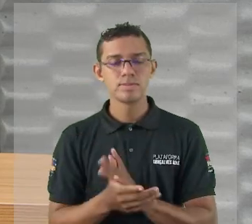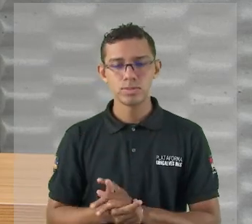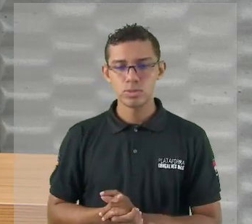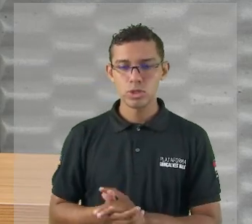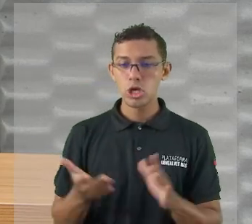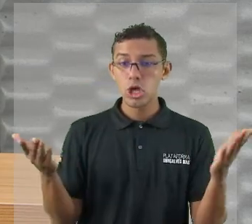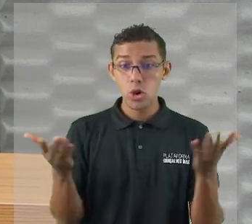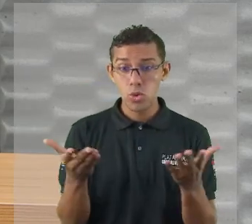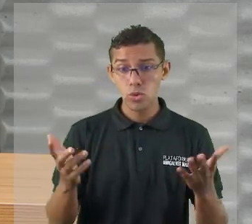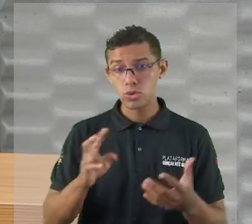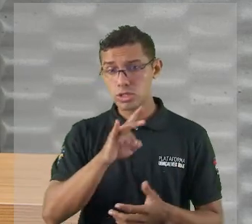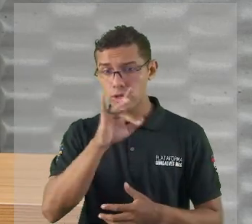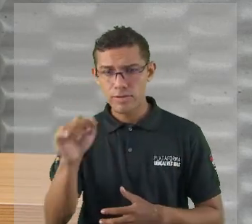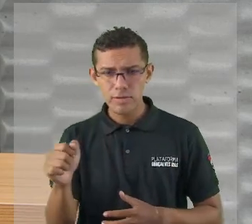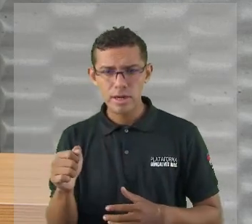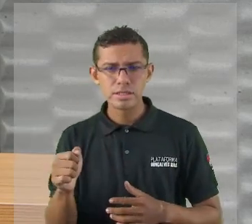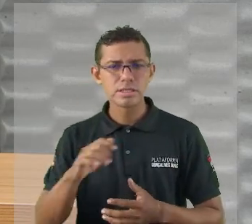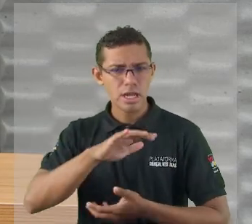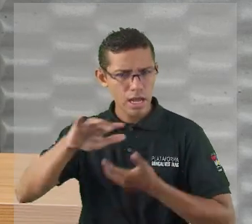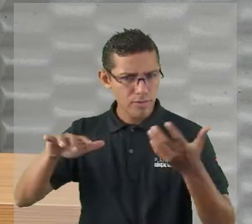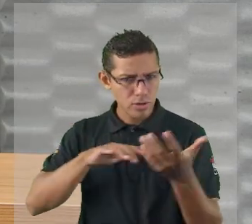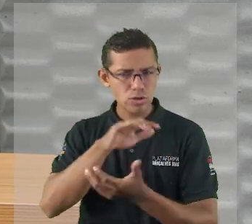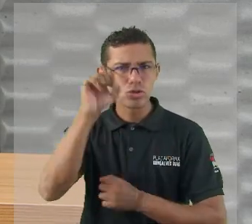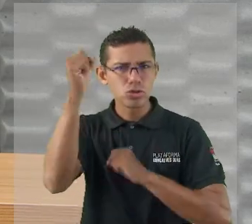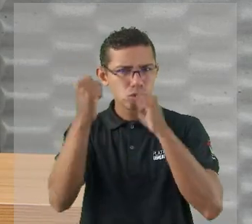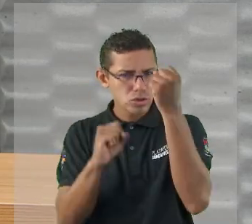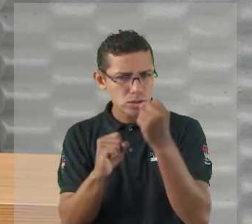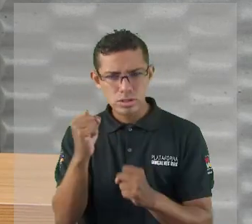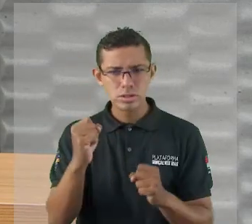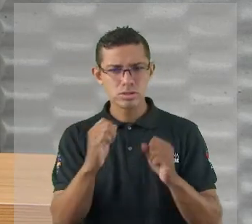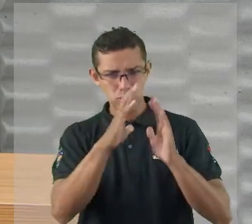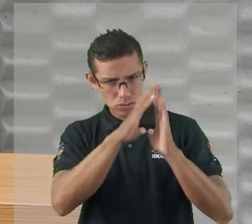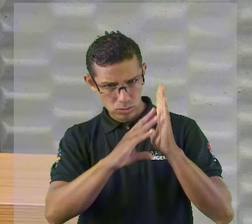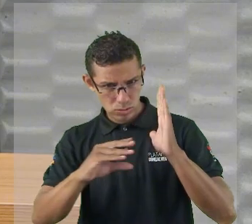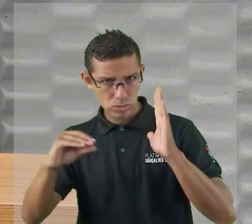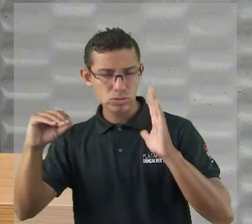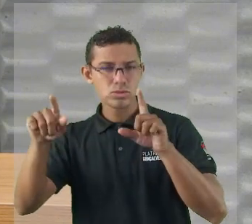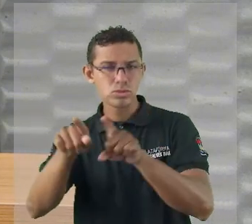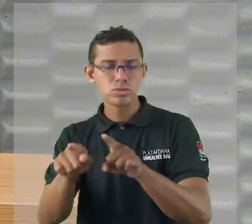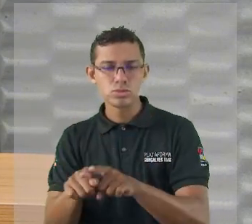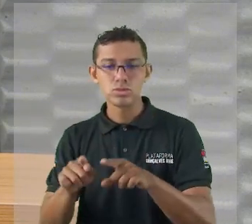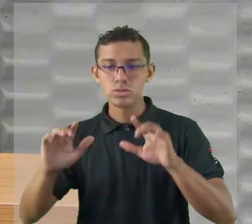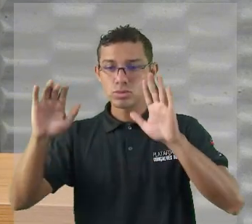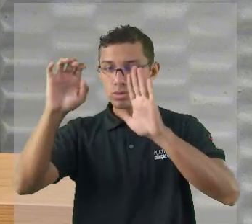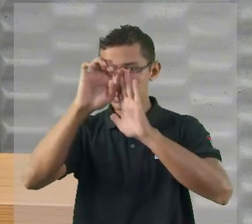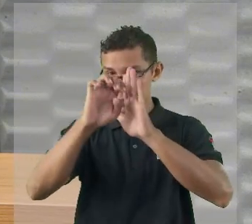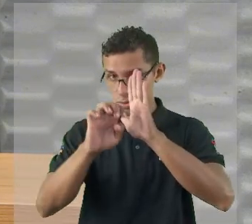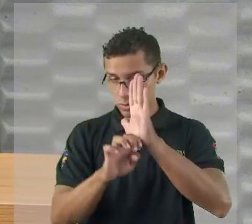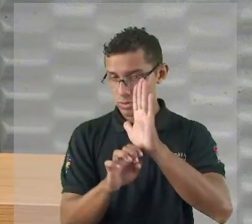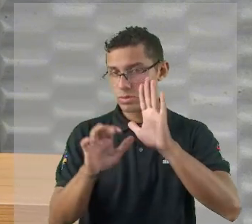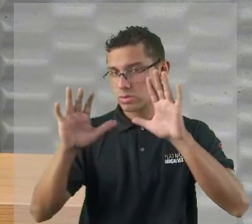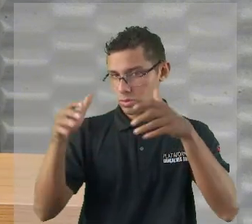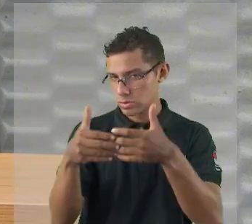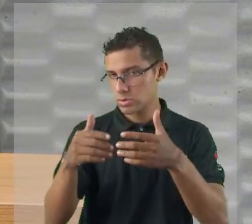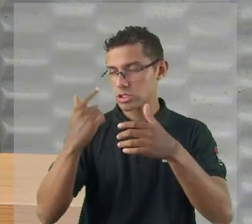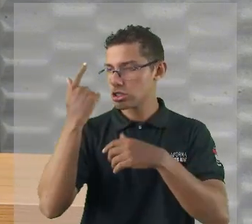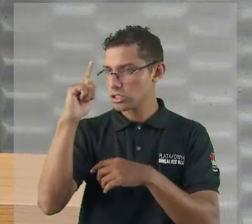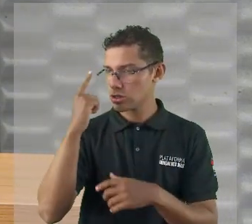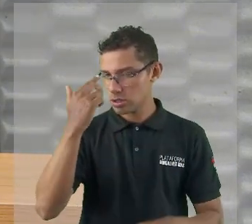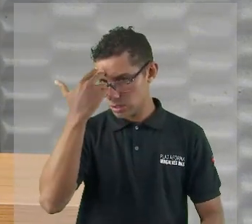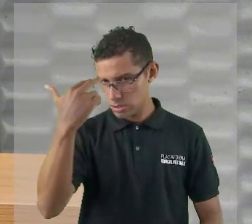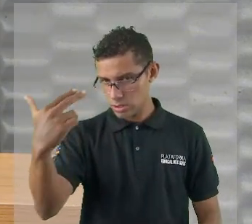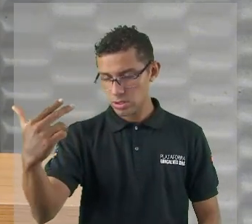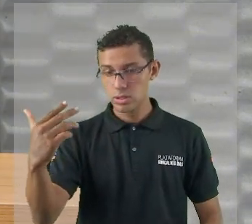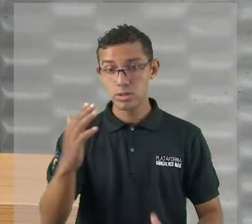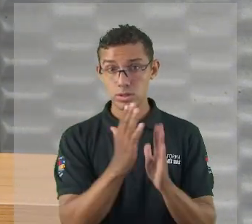vamos abordar as revoluções industriais e os modelos produtivos dentro de uma escala geográfico-histórica, né? Fazendo um paralelo